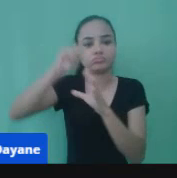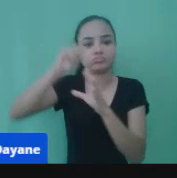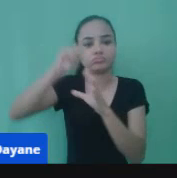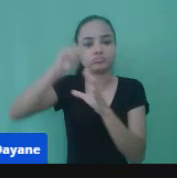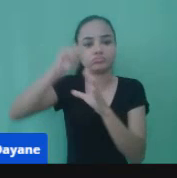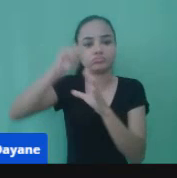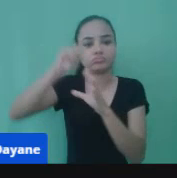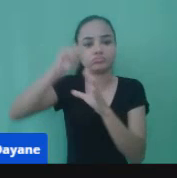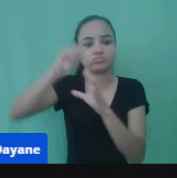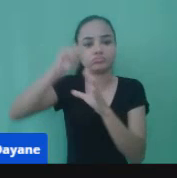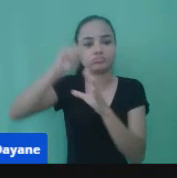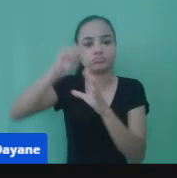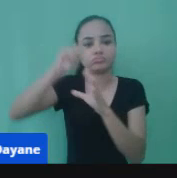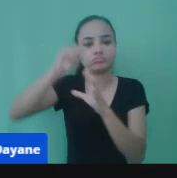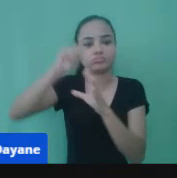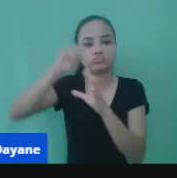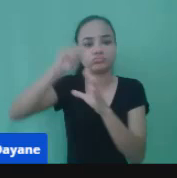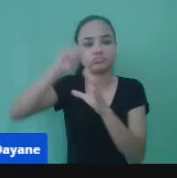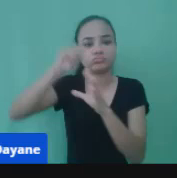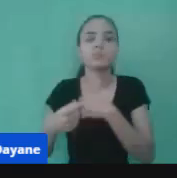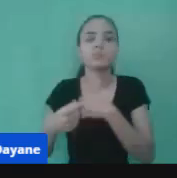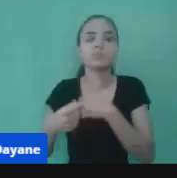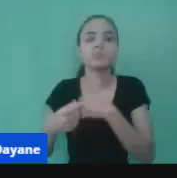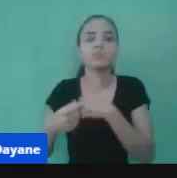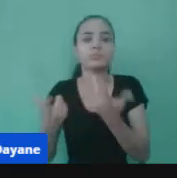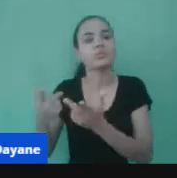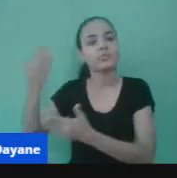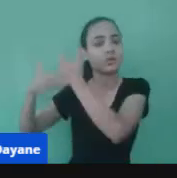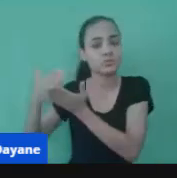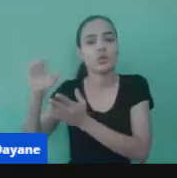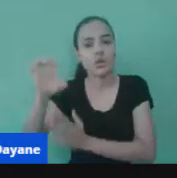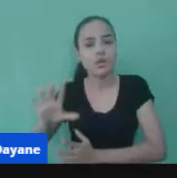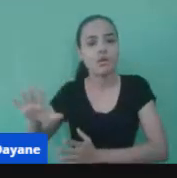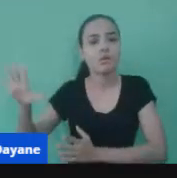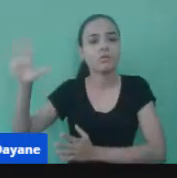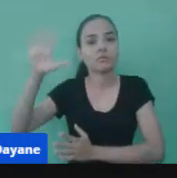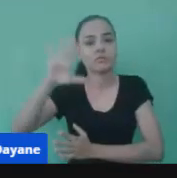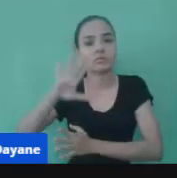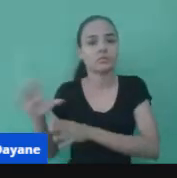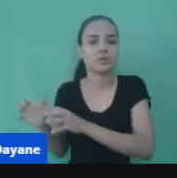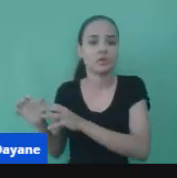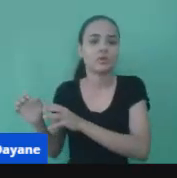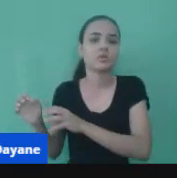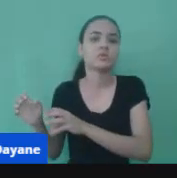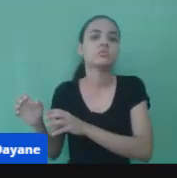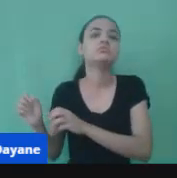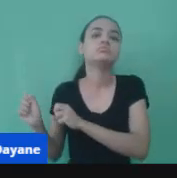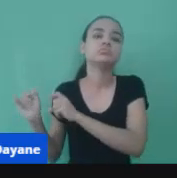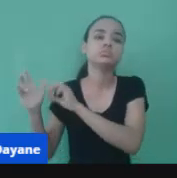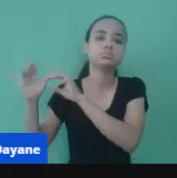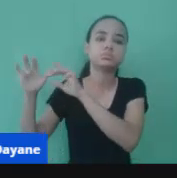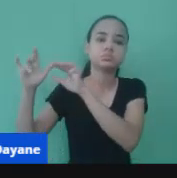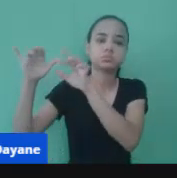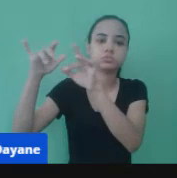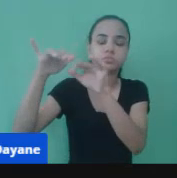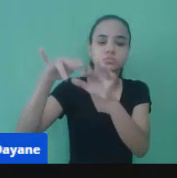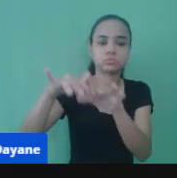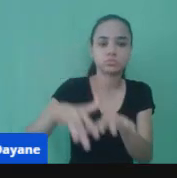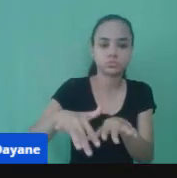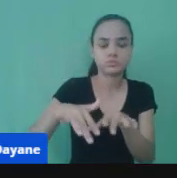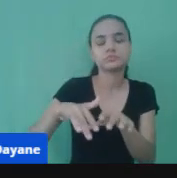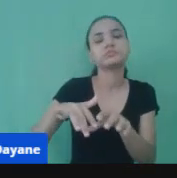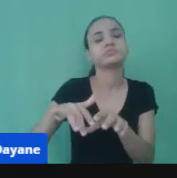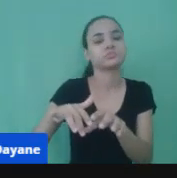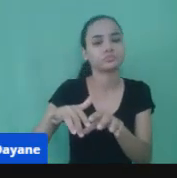colonizando. Isso tem que ficar claro. Tem outras sociedades, outras formas de organização que não usam esse